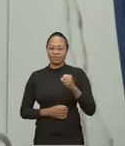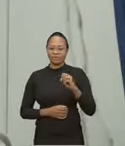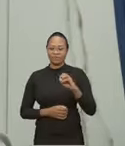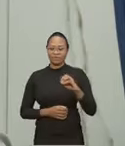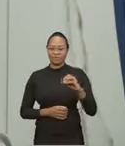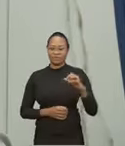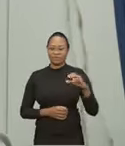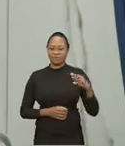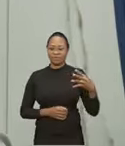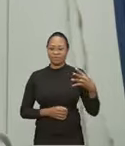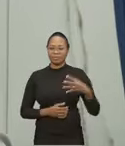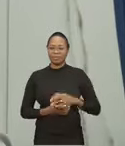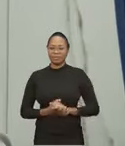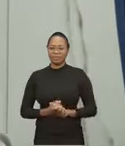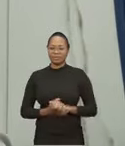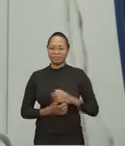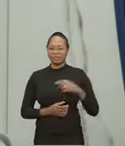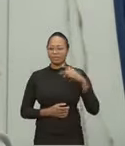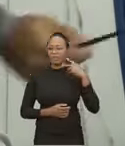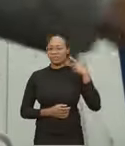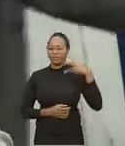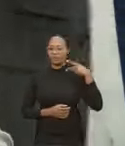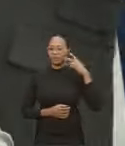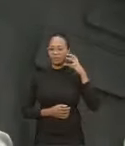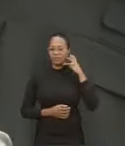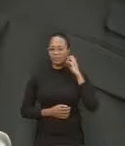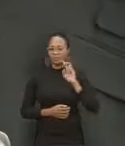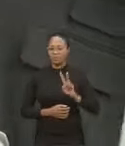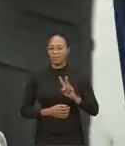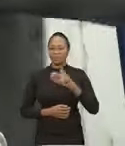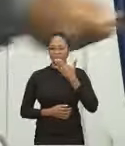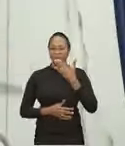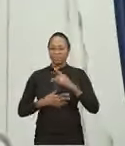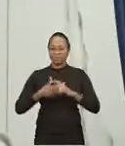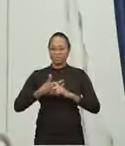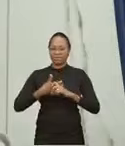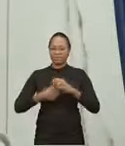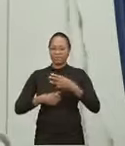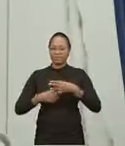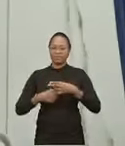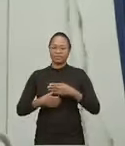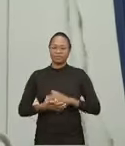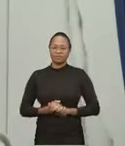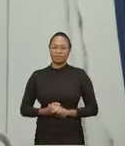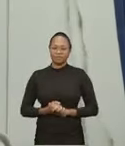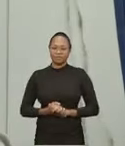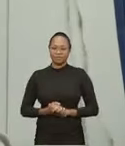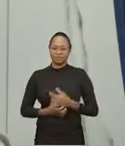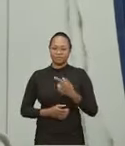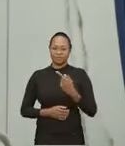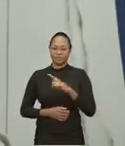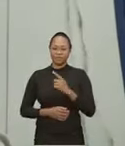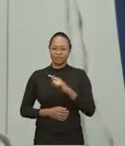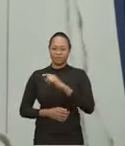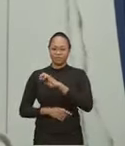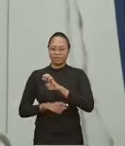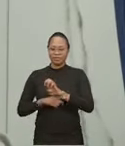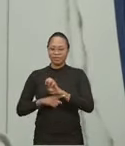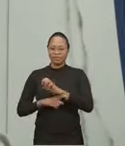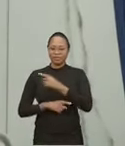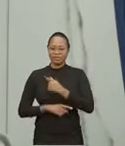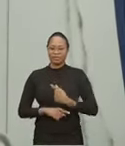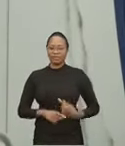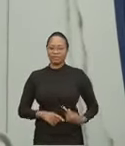894/2023, de autoria do vereador Vaninho, da Rádio União Brasil, indica ao chefe do Poder Executivo Estadual, senhor Jerônimo Rodrigues Souza, e o secretário